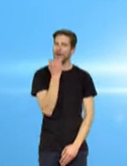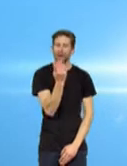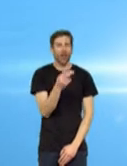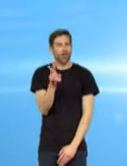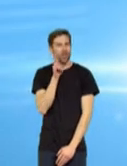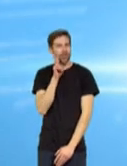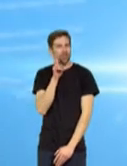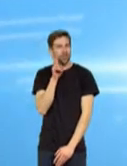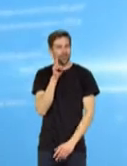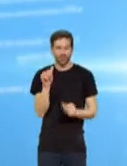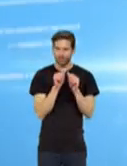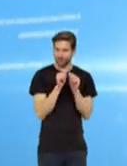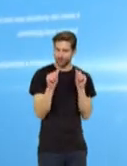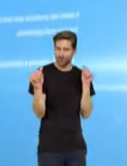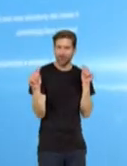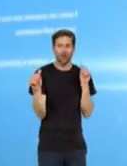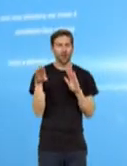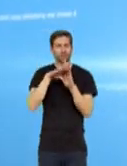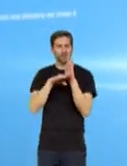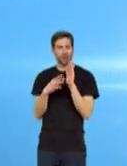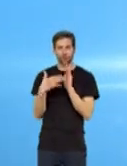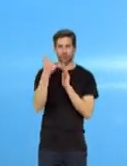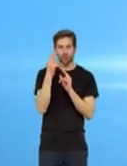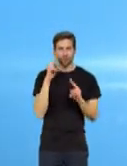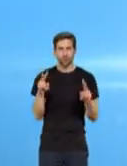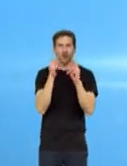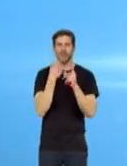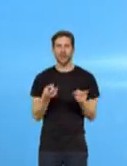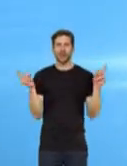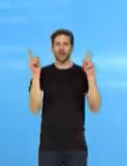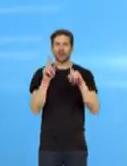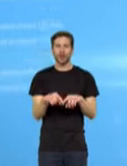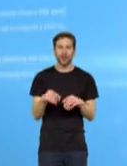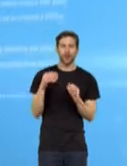Obrigada pela vossa companhia. Marcamos encontro já no próximo programa.